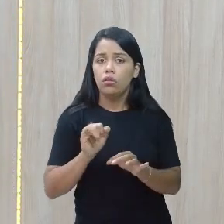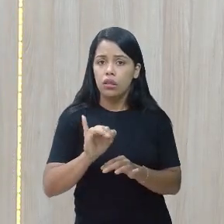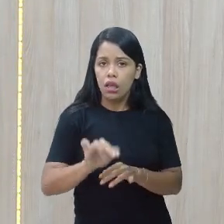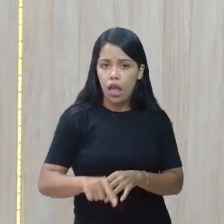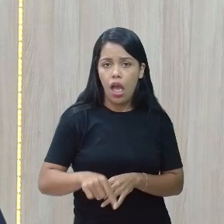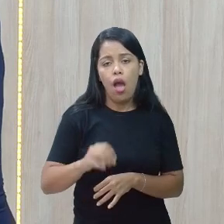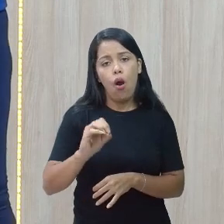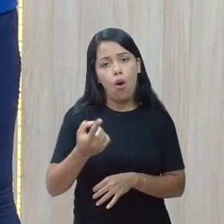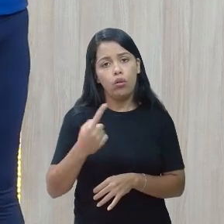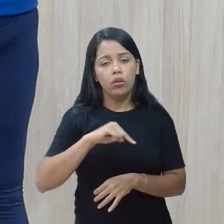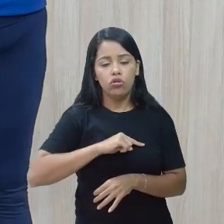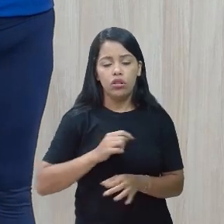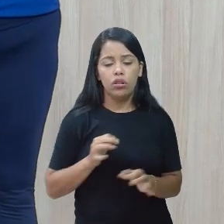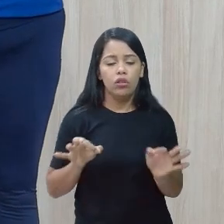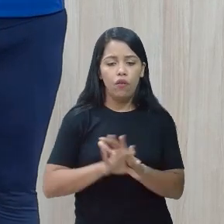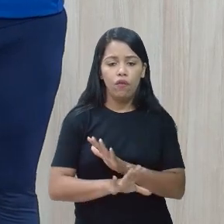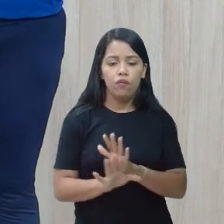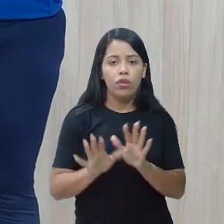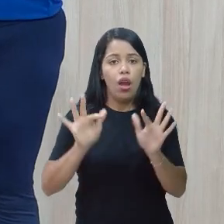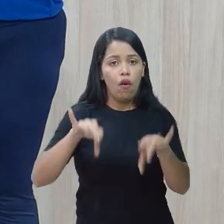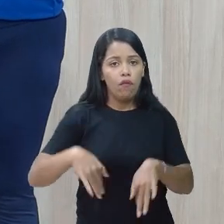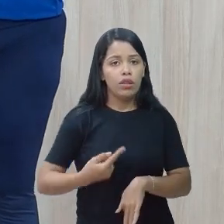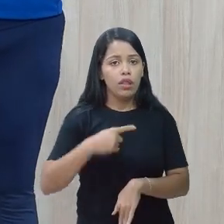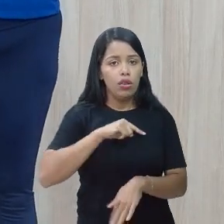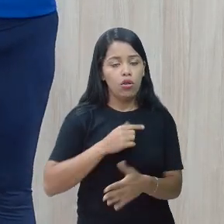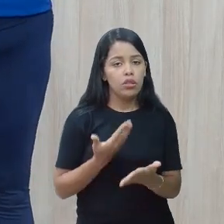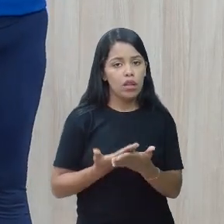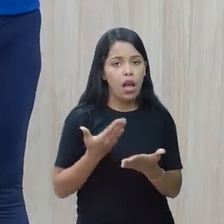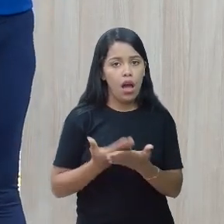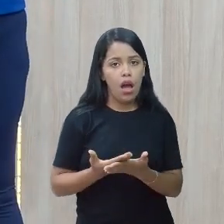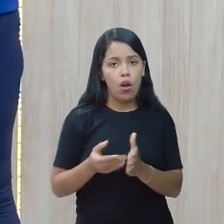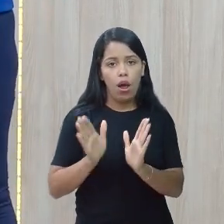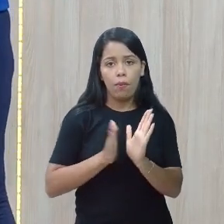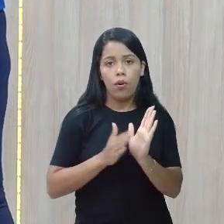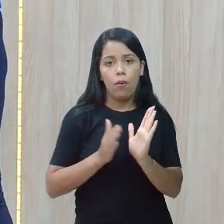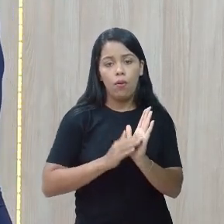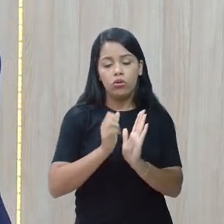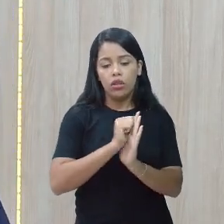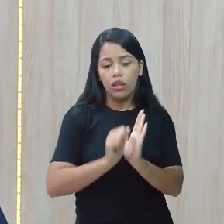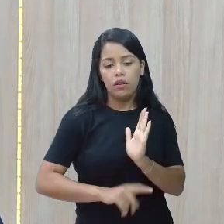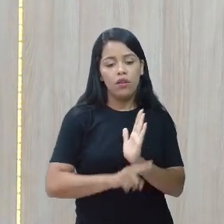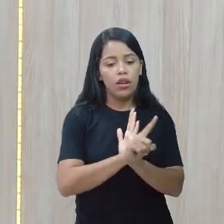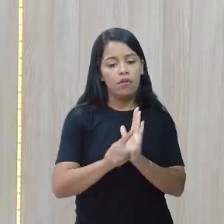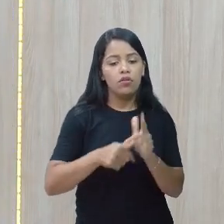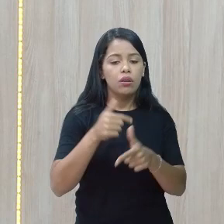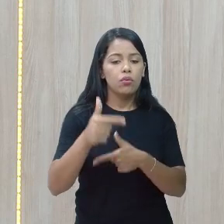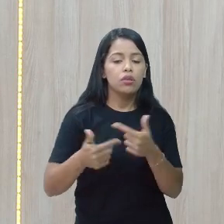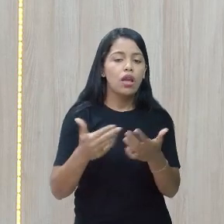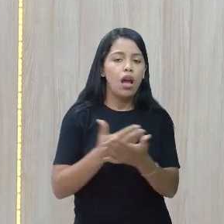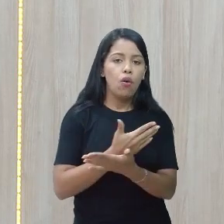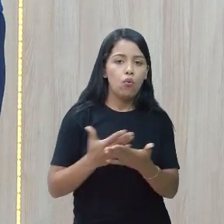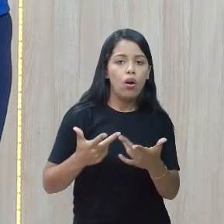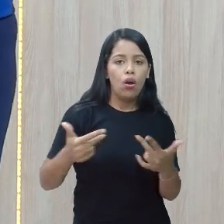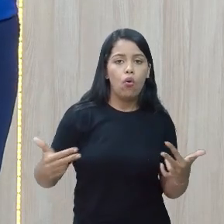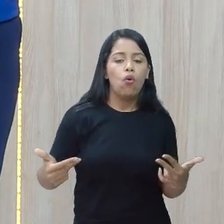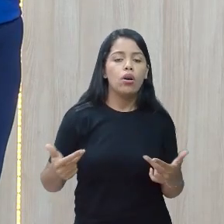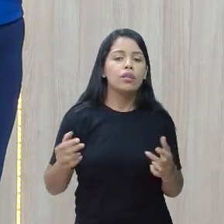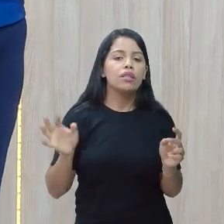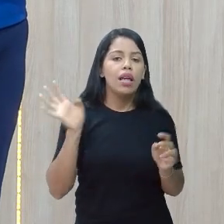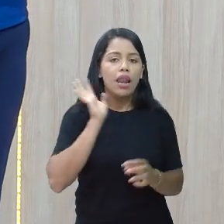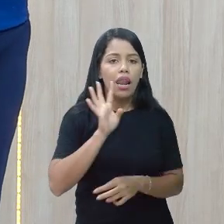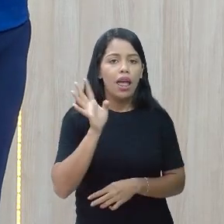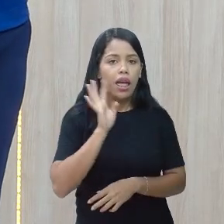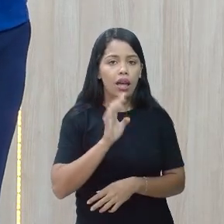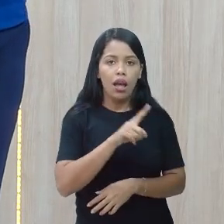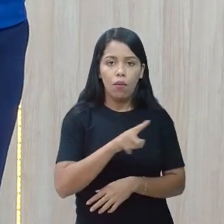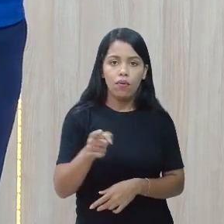está chegando ao fim da nossa aula. A proposta de atividade seria vocês produzirem alguma coisa bem legal para participar do